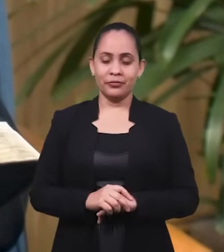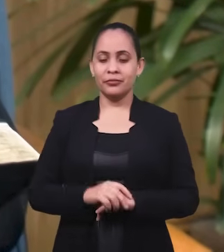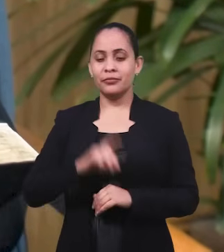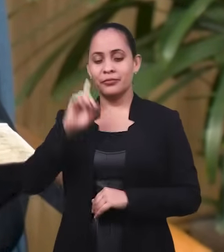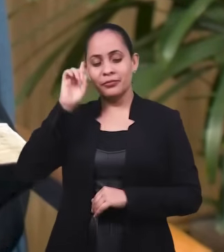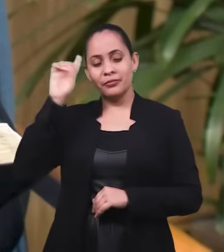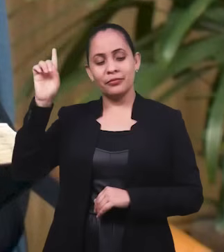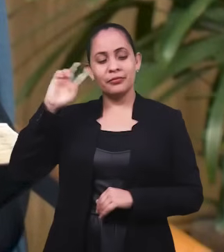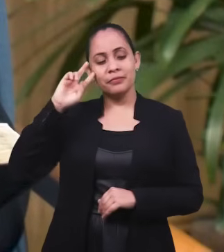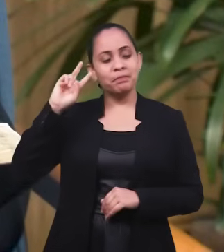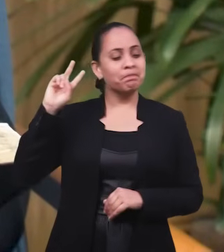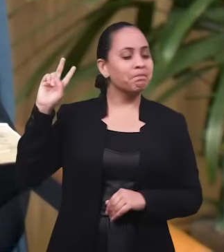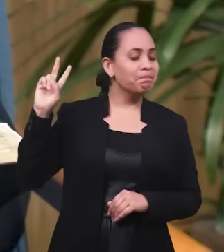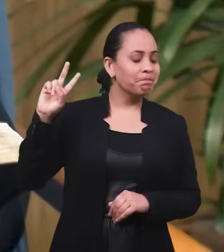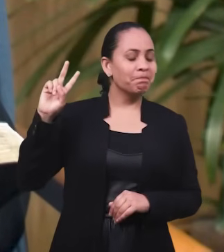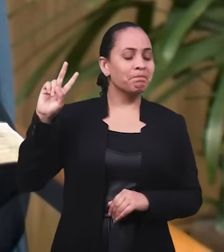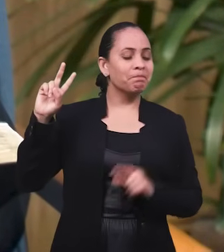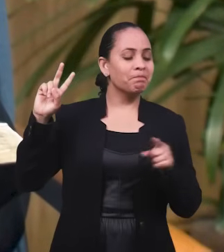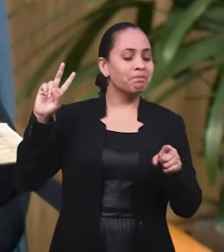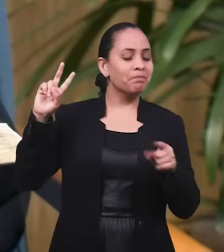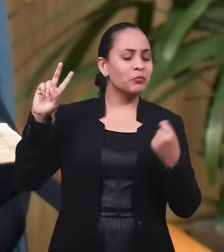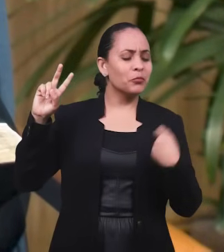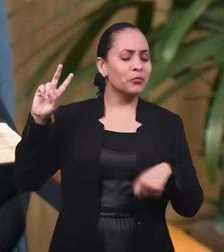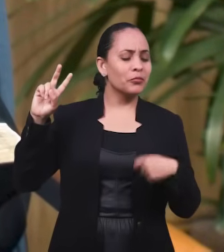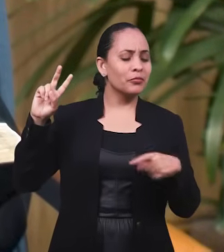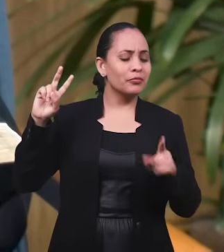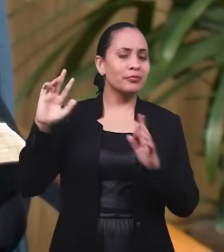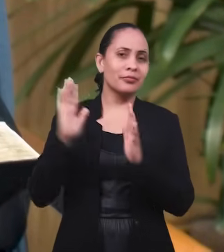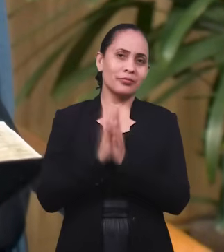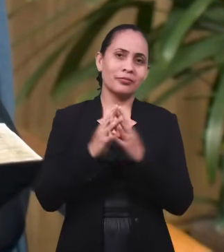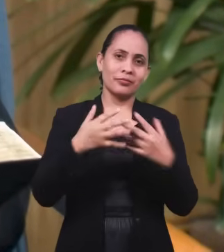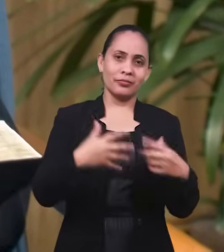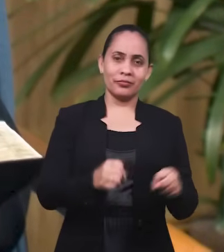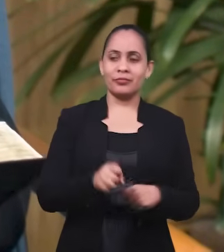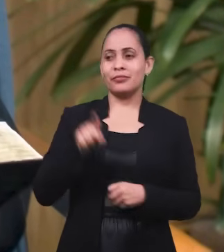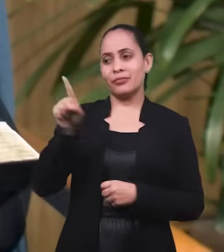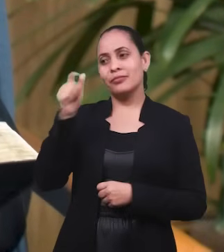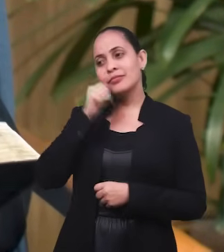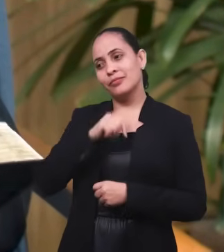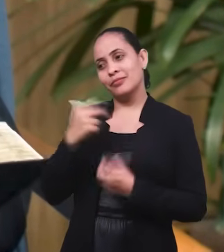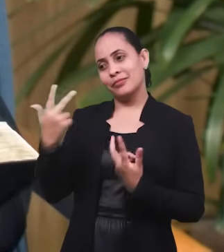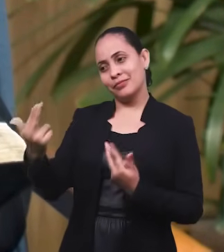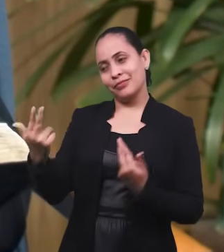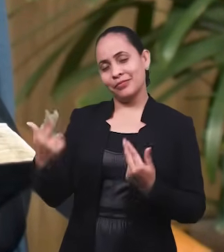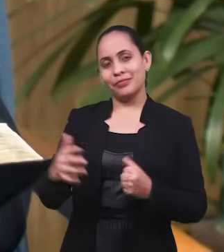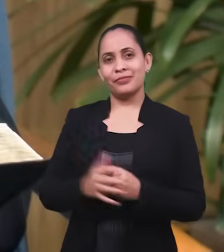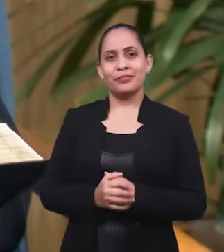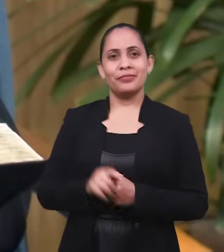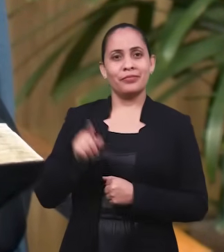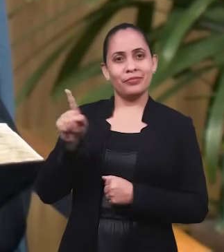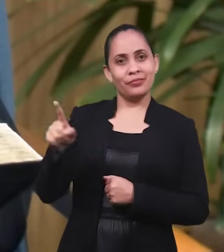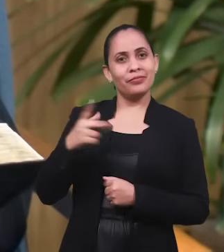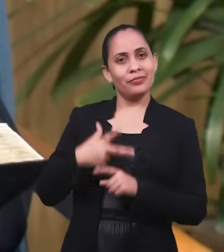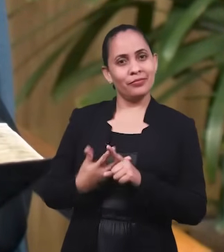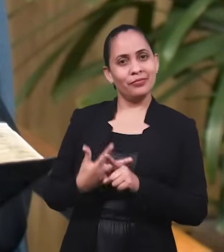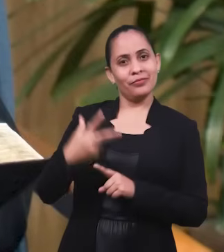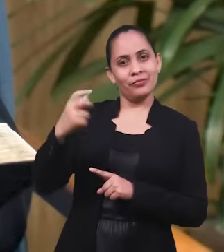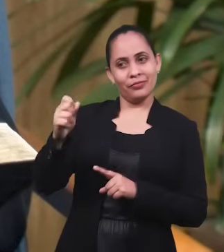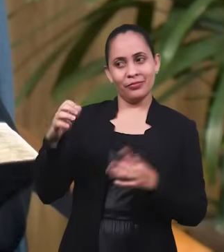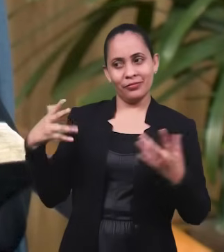teus ouvidos à oração do necessitado. No caso da nossa irmã Jussara, recebe esta